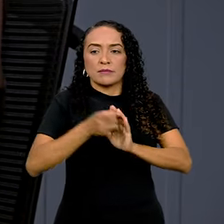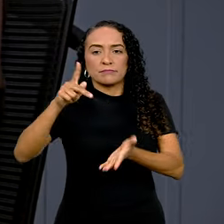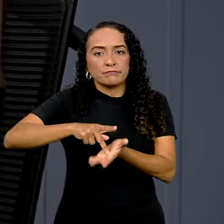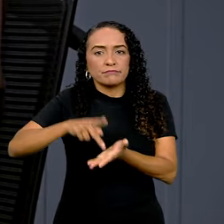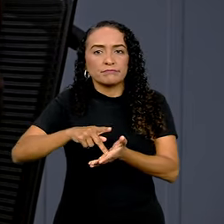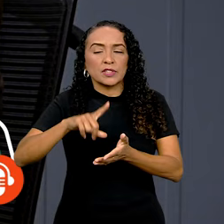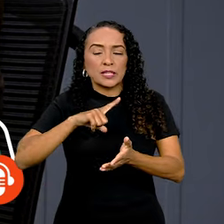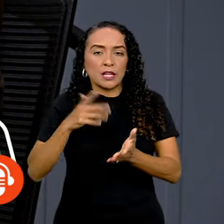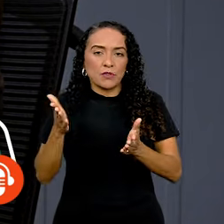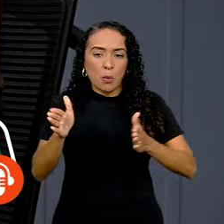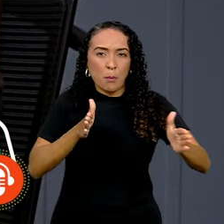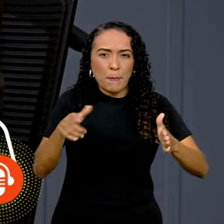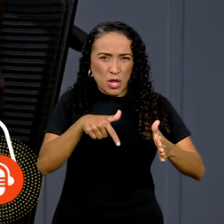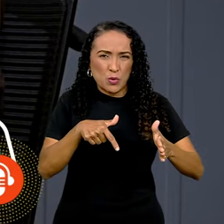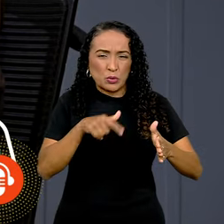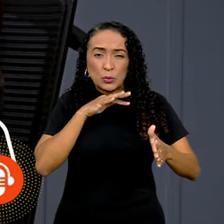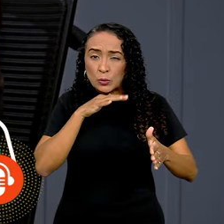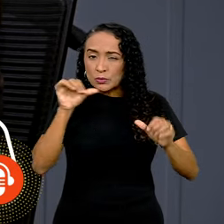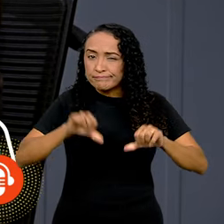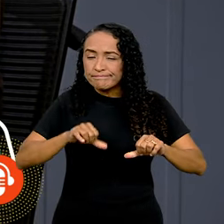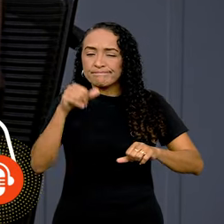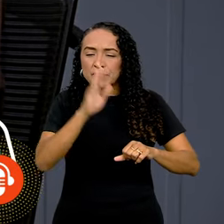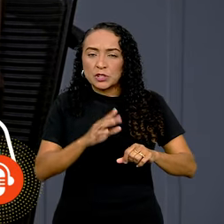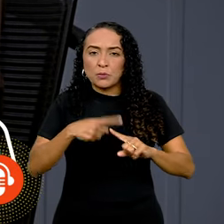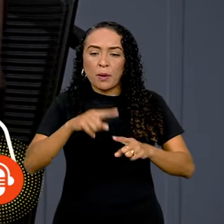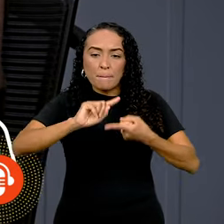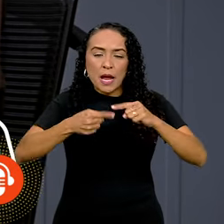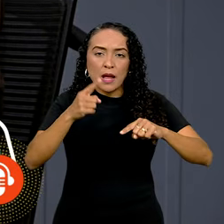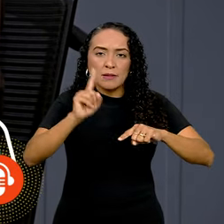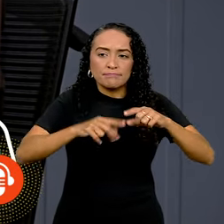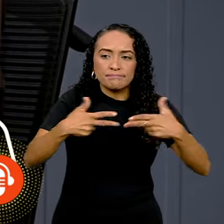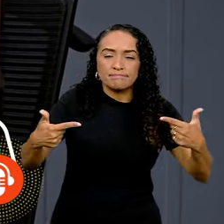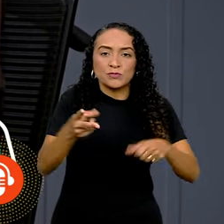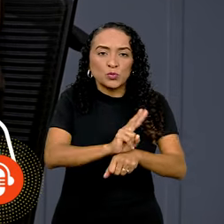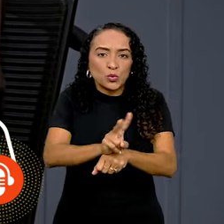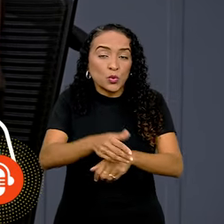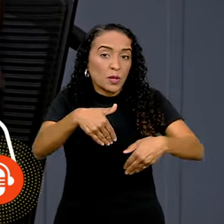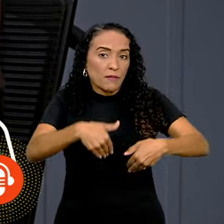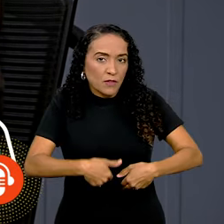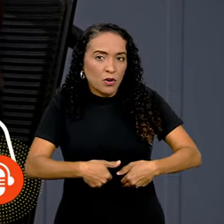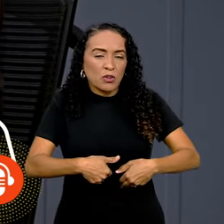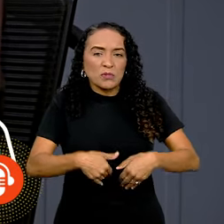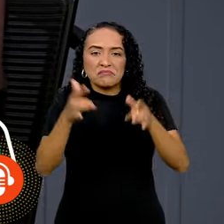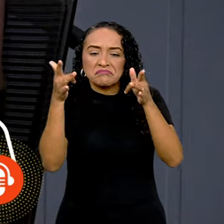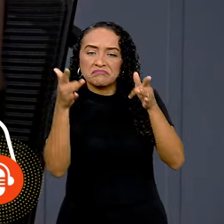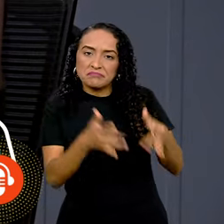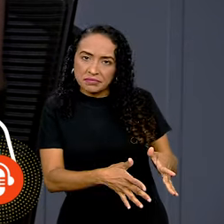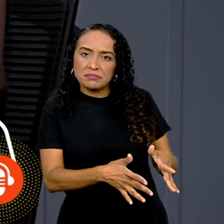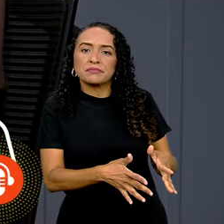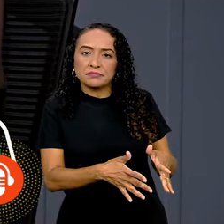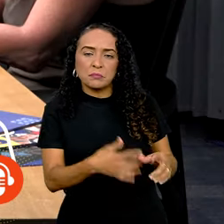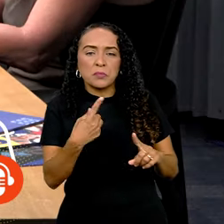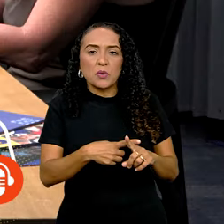gente passou por um um período muito crítico no país onde os instrumentos de monitoramento da Fome foram abandonados